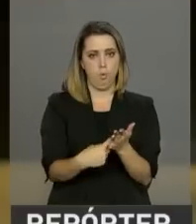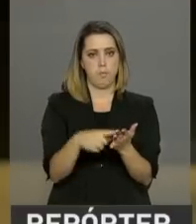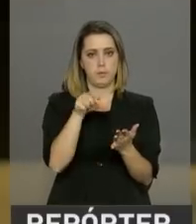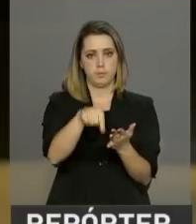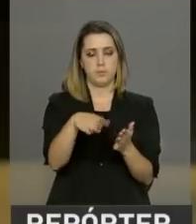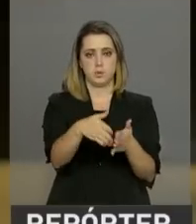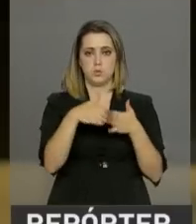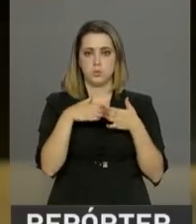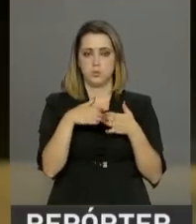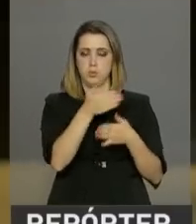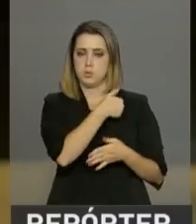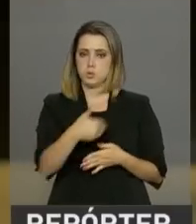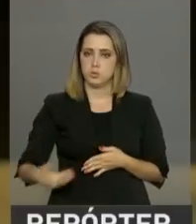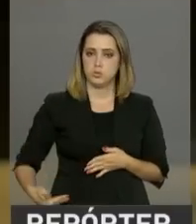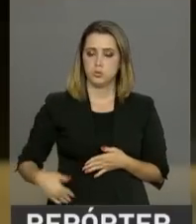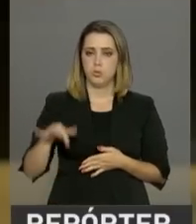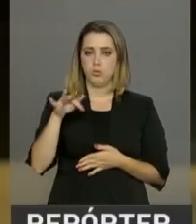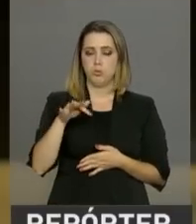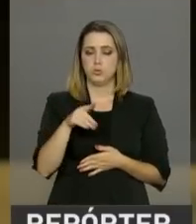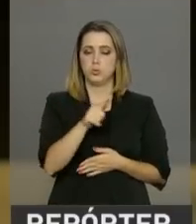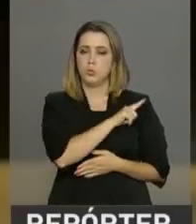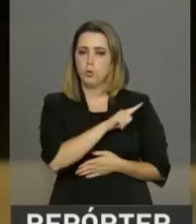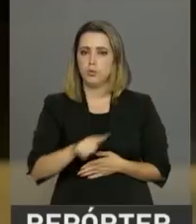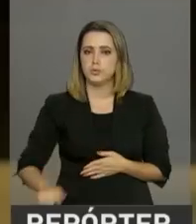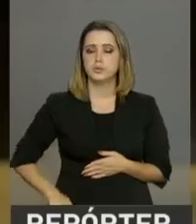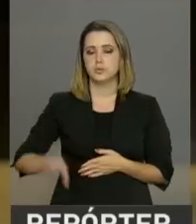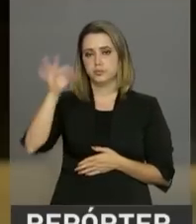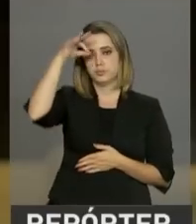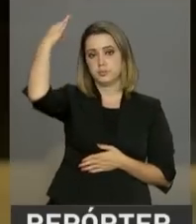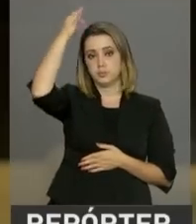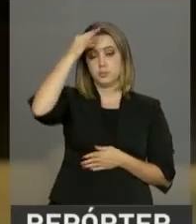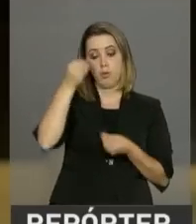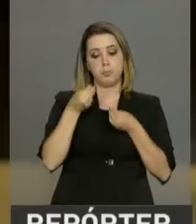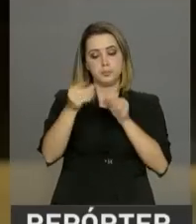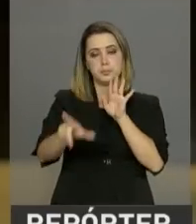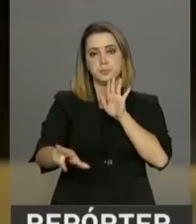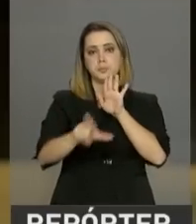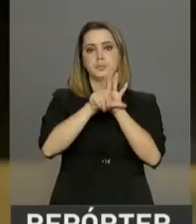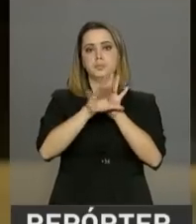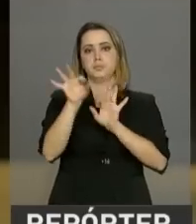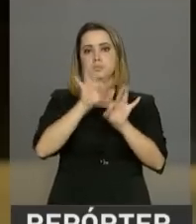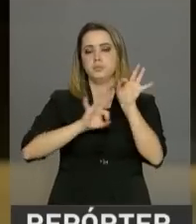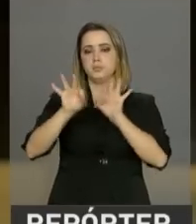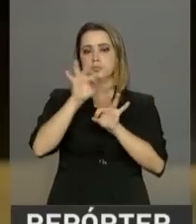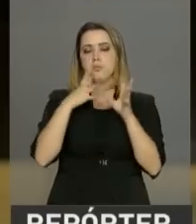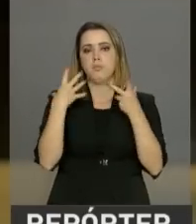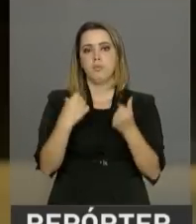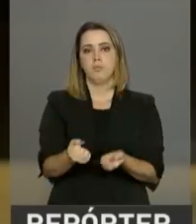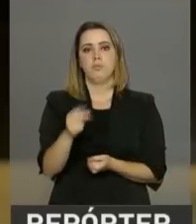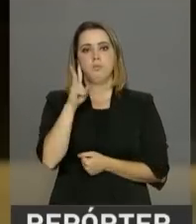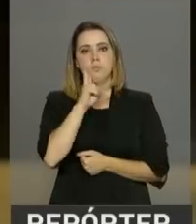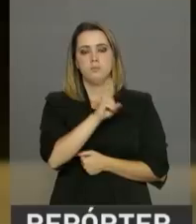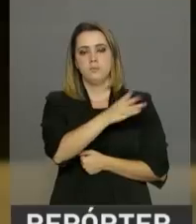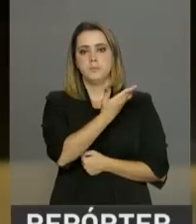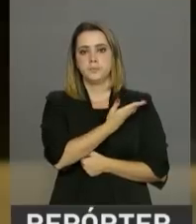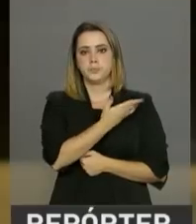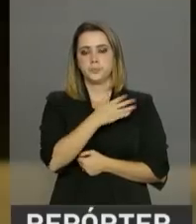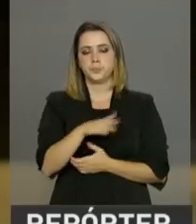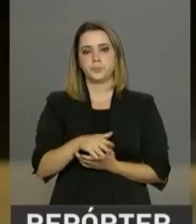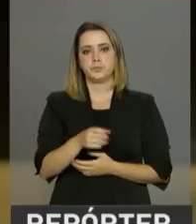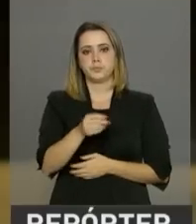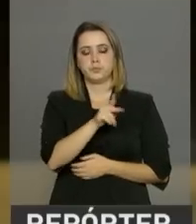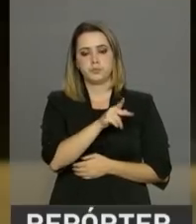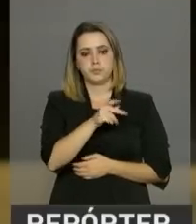solicitação do governo do Espírito Santo para garantir a lei e a ordem no estado. Vamos acompanhar agora um trecho da entrevista